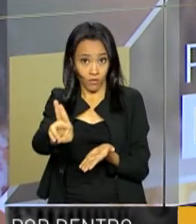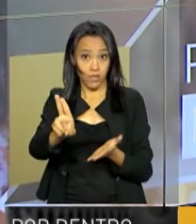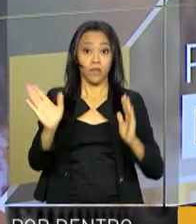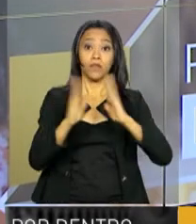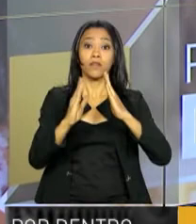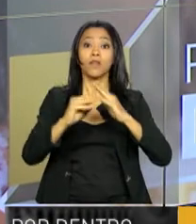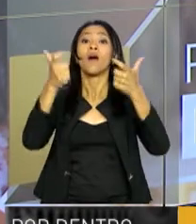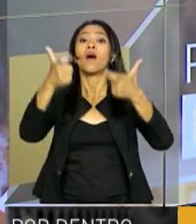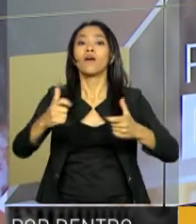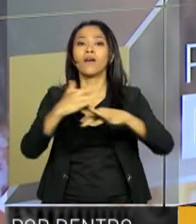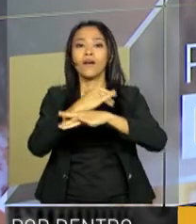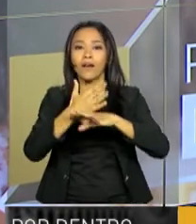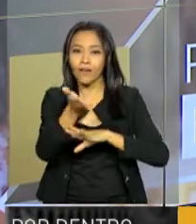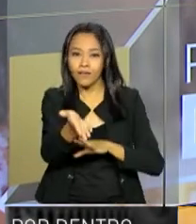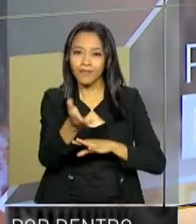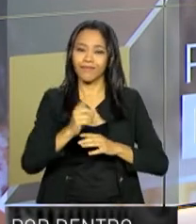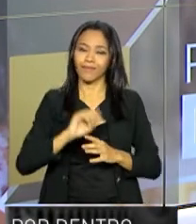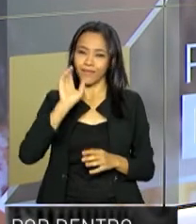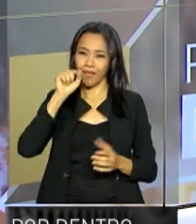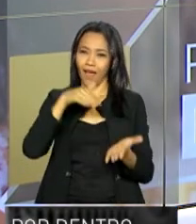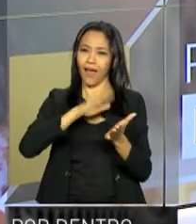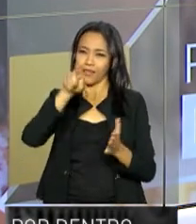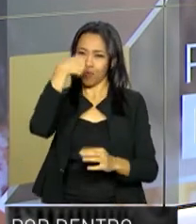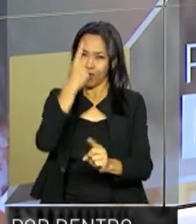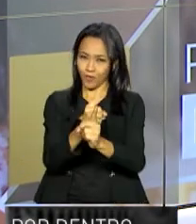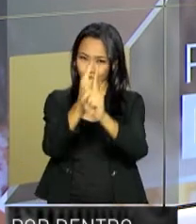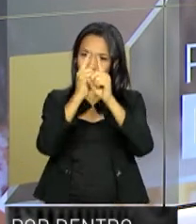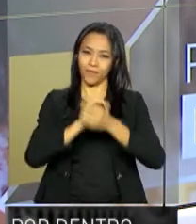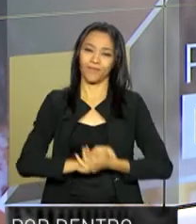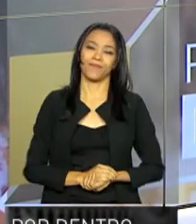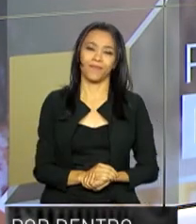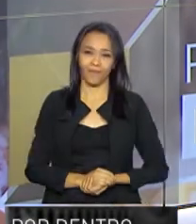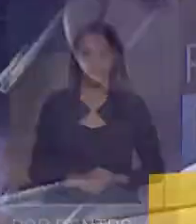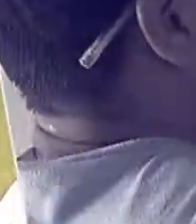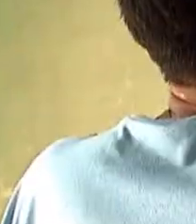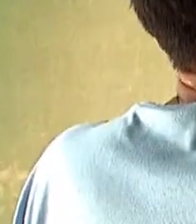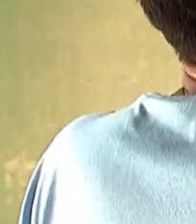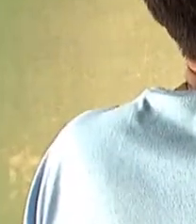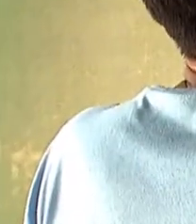ea cidade onde você mora até o próximo programa